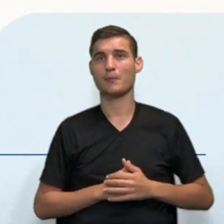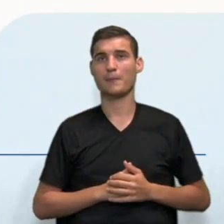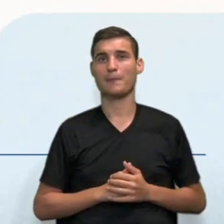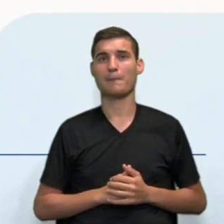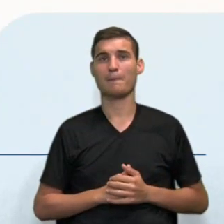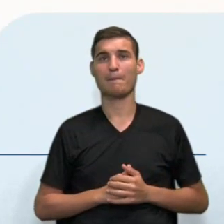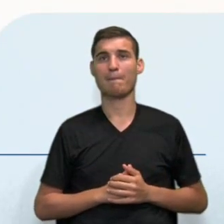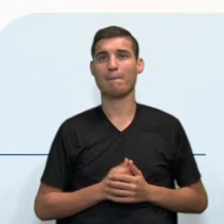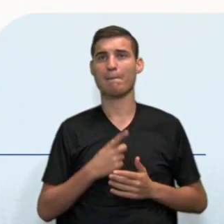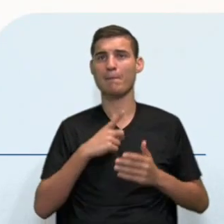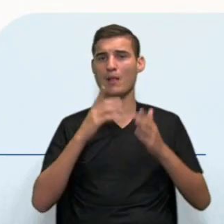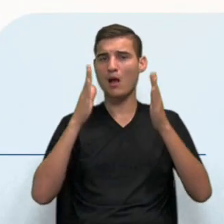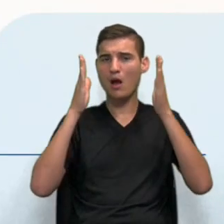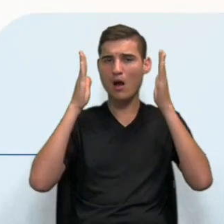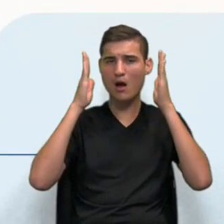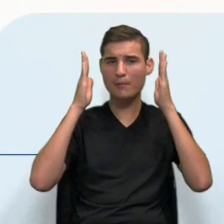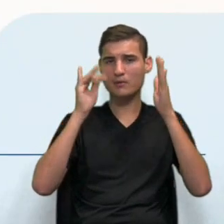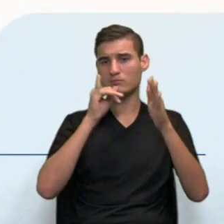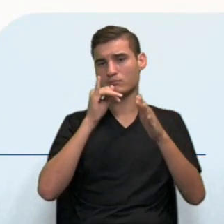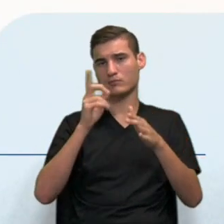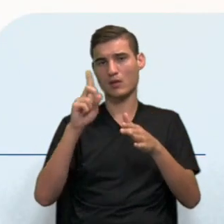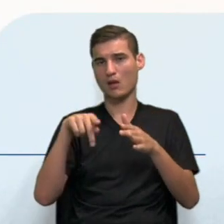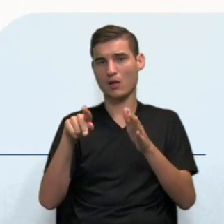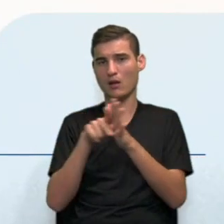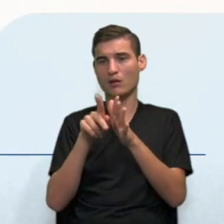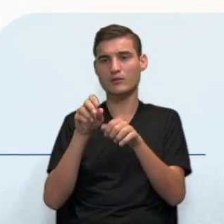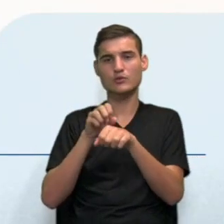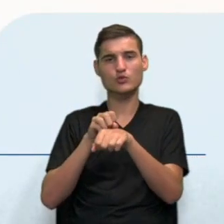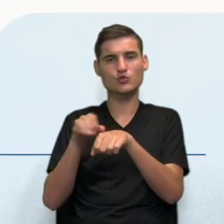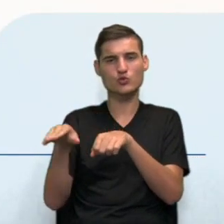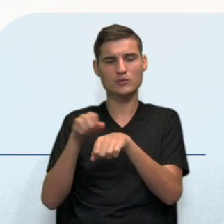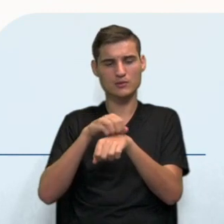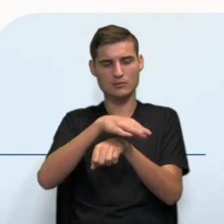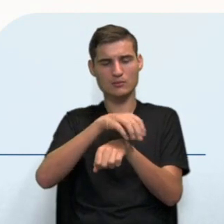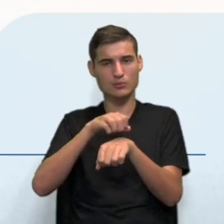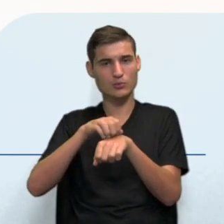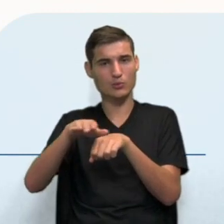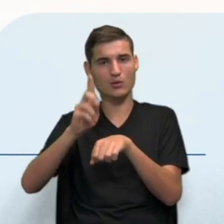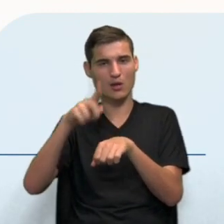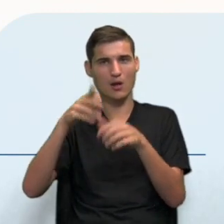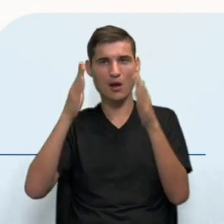Aí vão ter caminhões, digamos que é uma distribuidora. Vai ter caminhão.